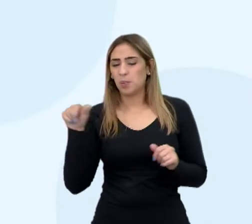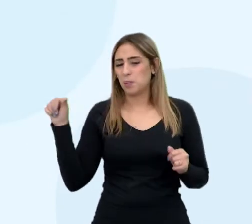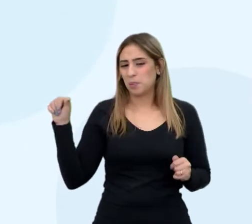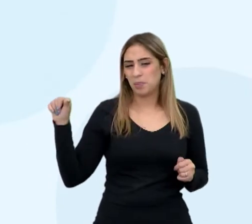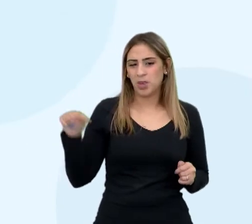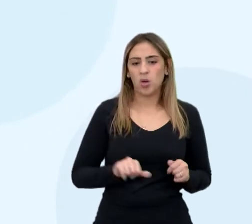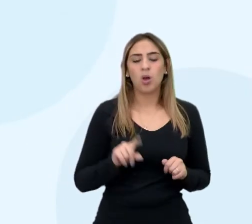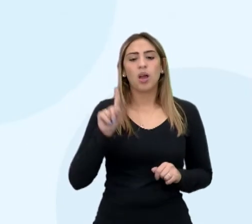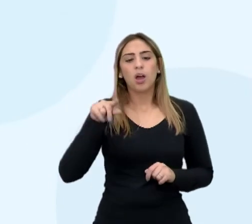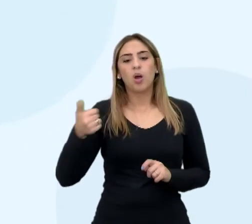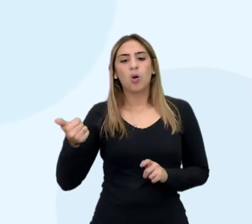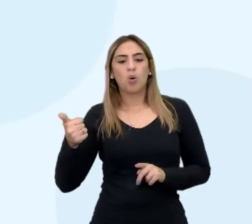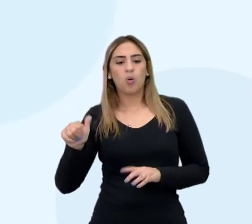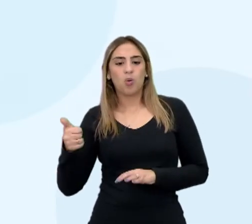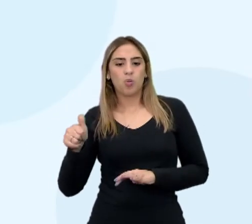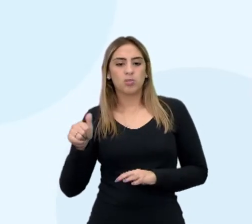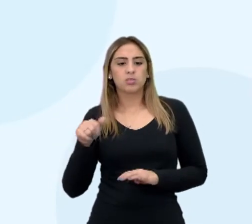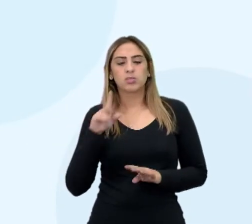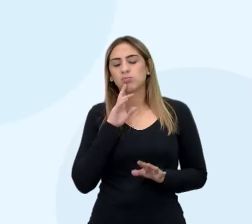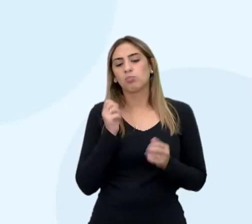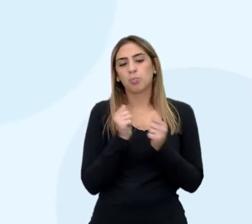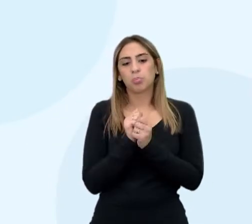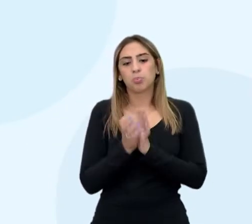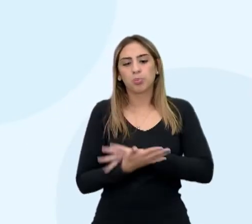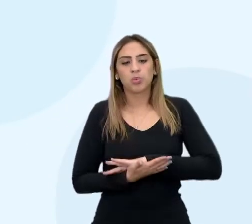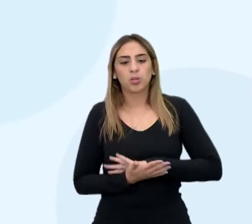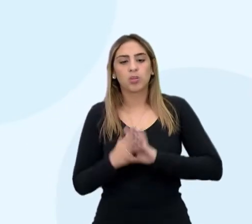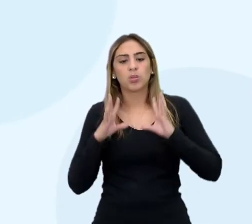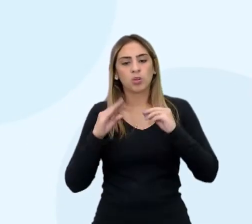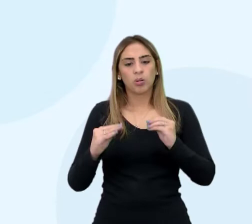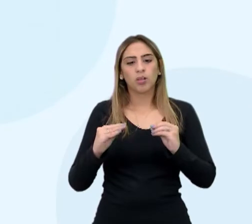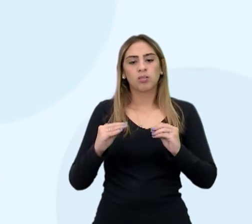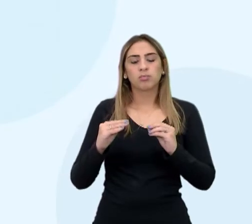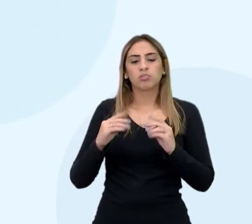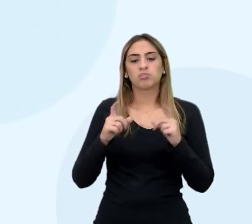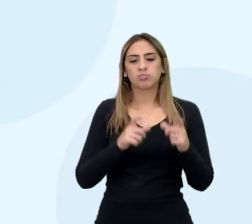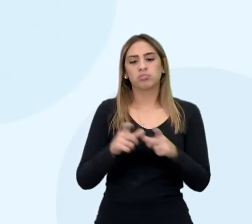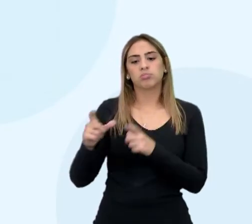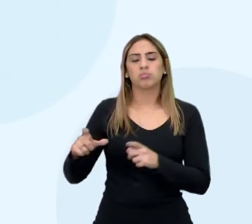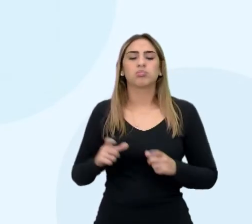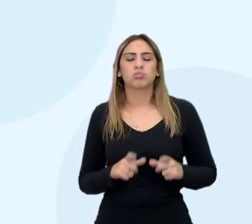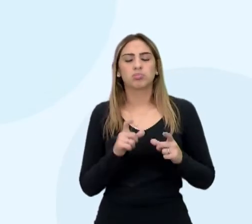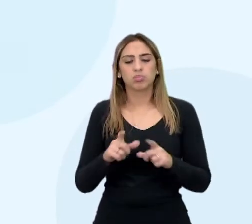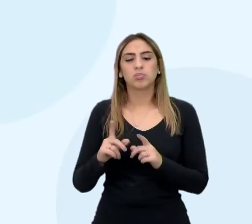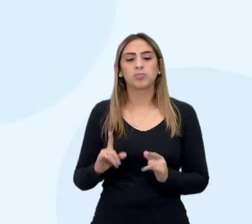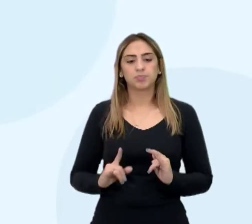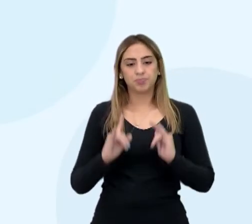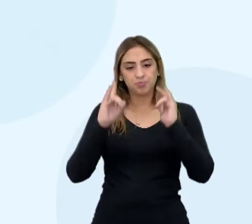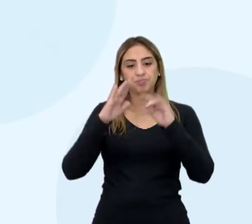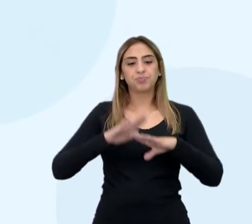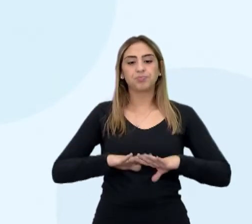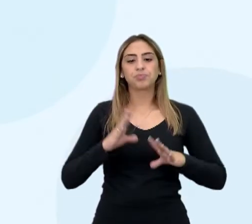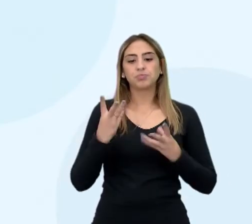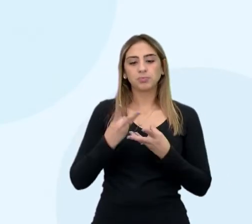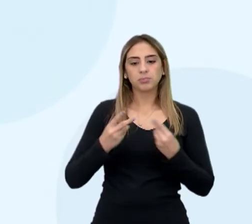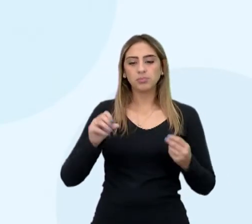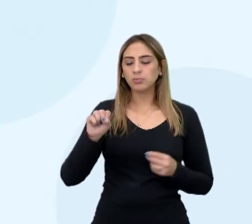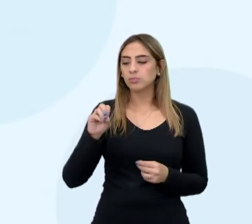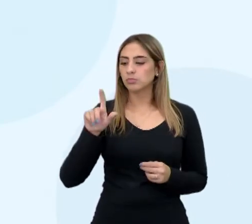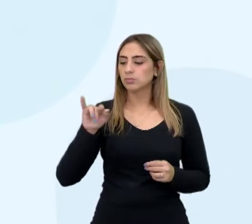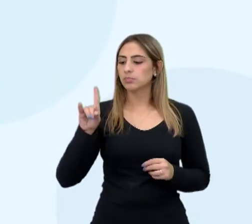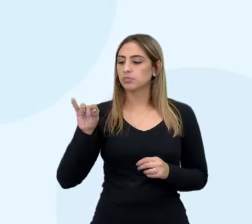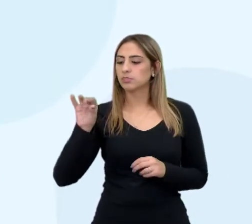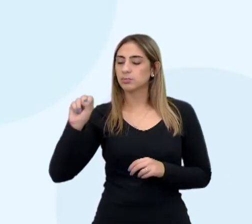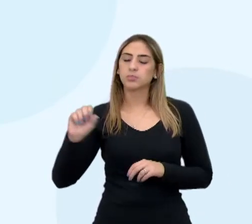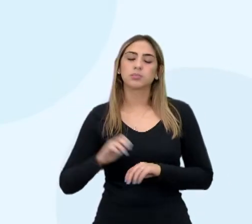o 11, destruição da quase totalidade dos edifícios, mesmo os mais sólidos. Caem